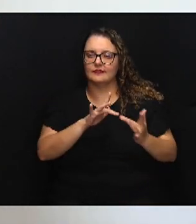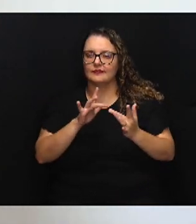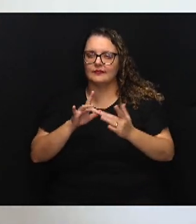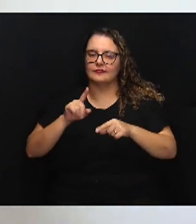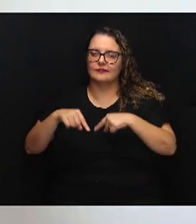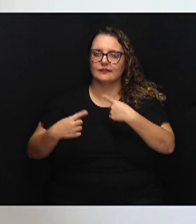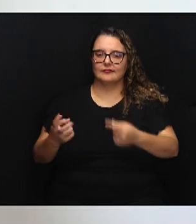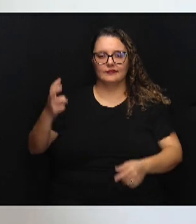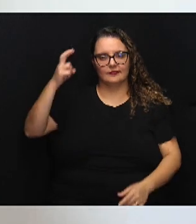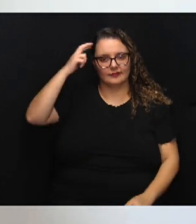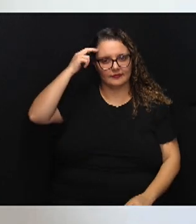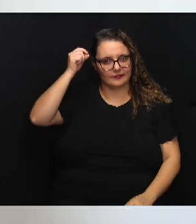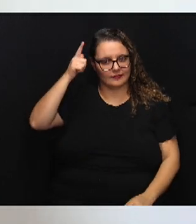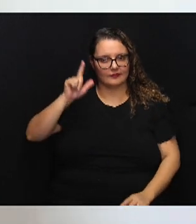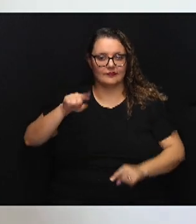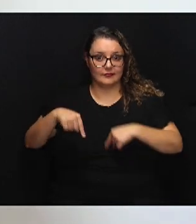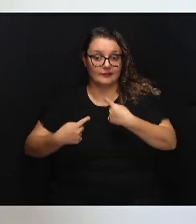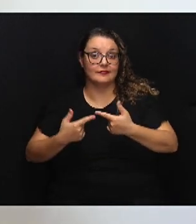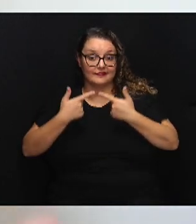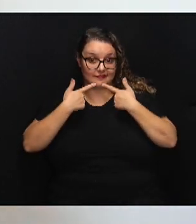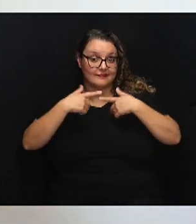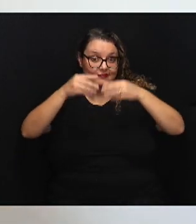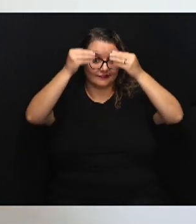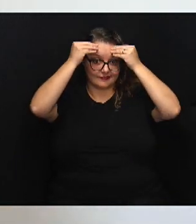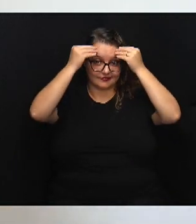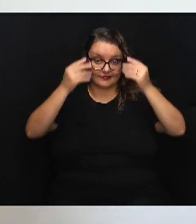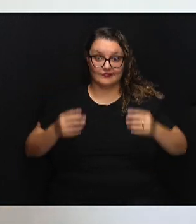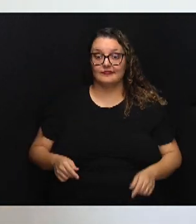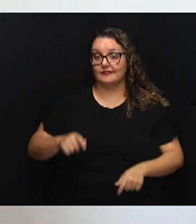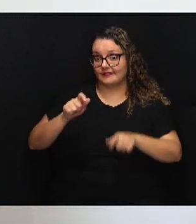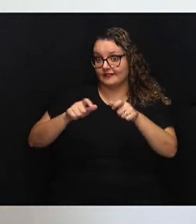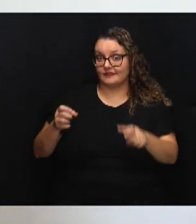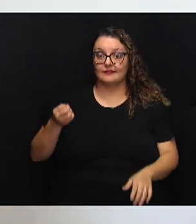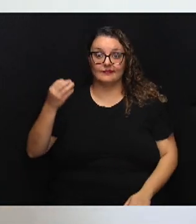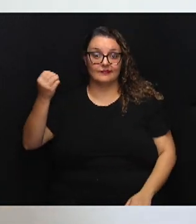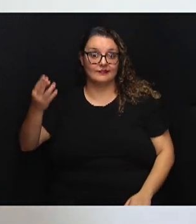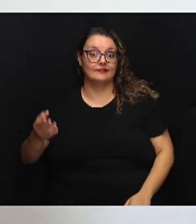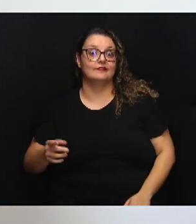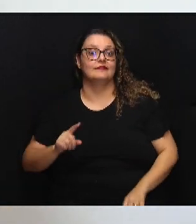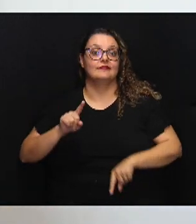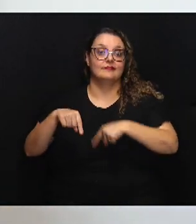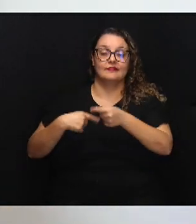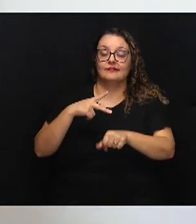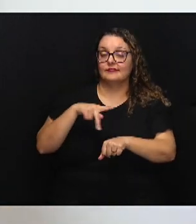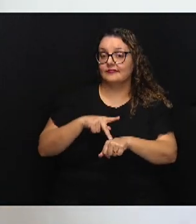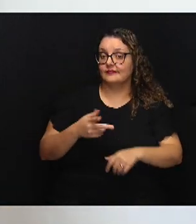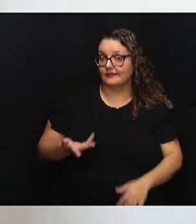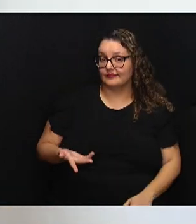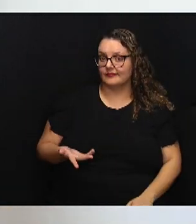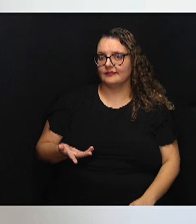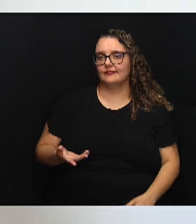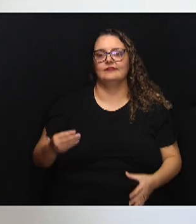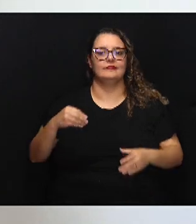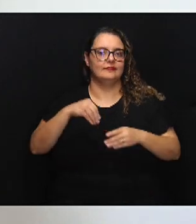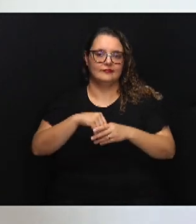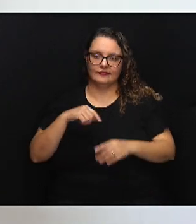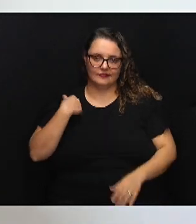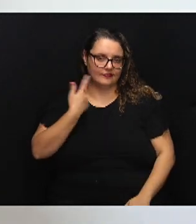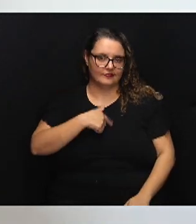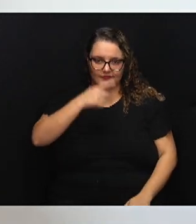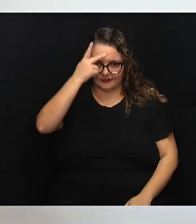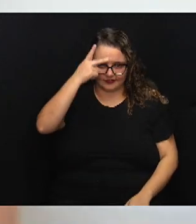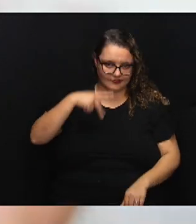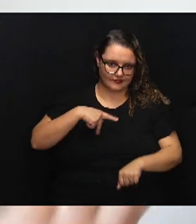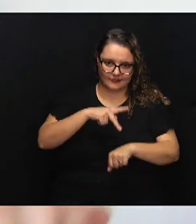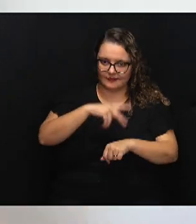outras culturas, outras linguagens, né? No caso de pessoas que fazem viagens para fora do país, mas mesmo dentro do nosso país, que é o